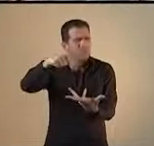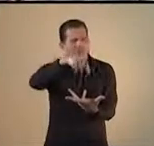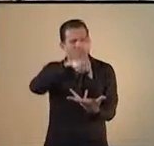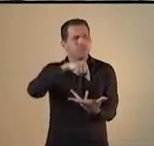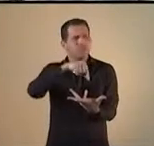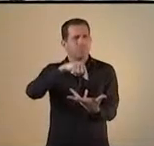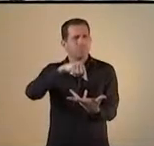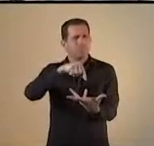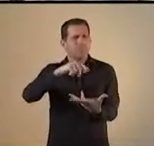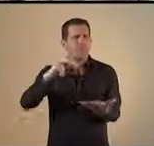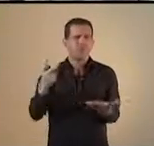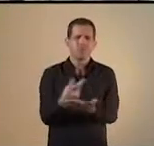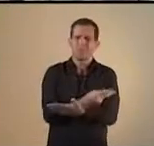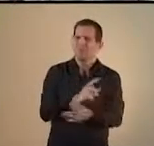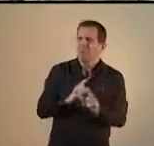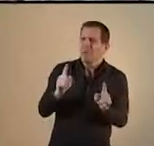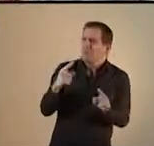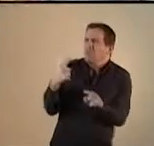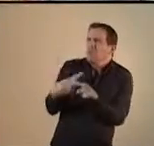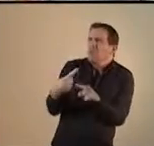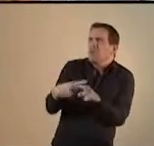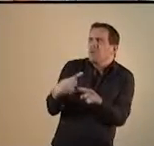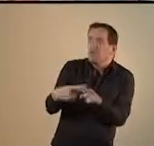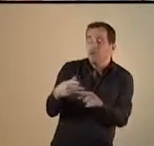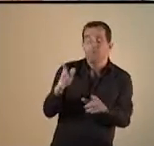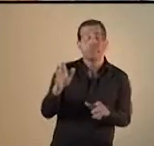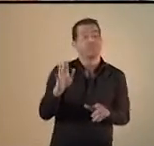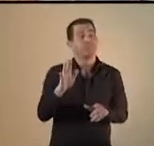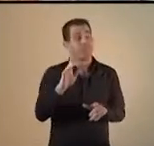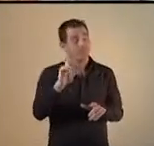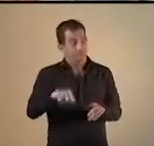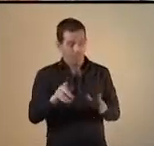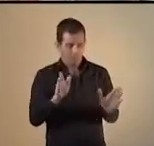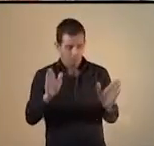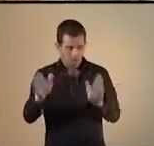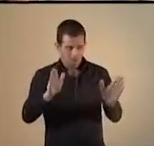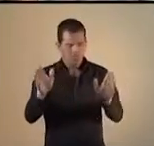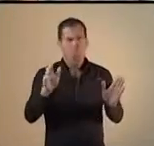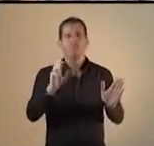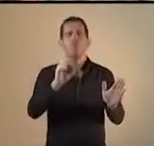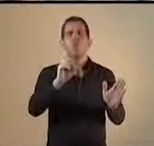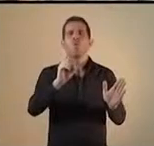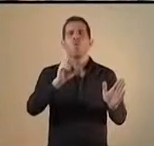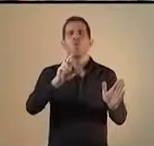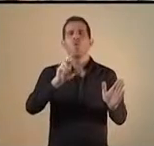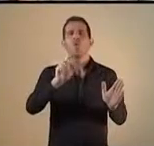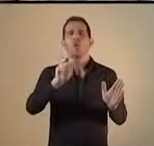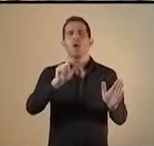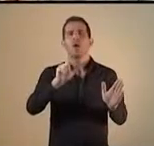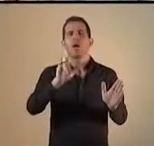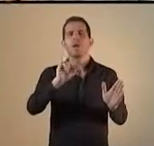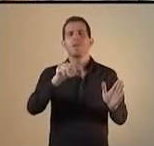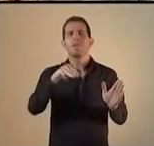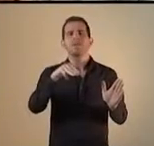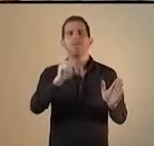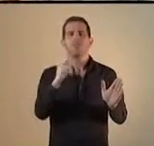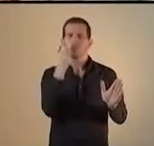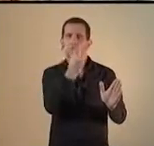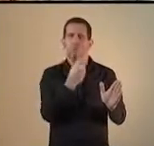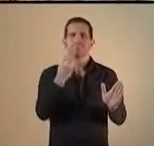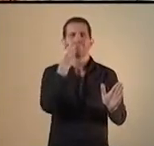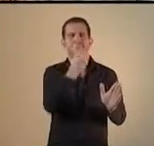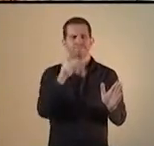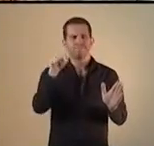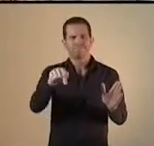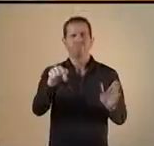inteiro aconteceu isso. Qual foi a justificativa apresentada? Foi o período do oralismo, né? Então, a